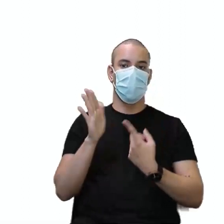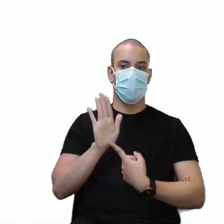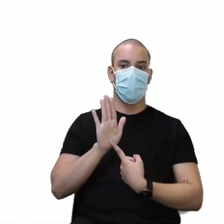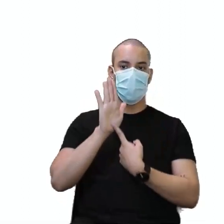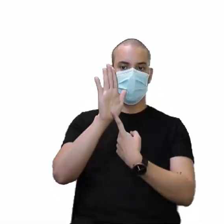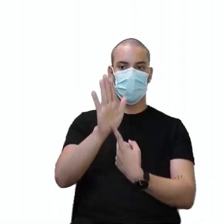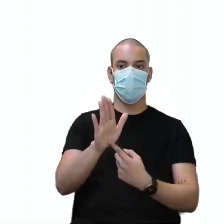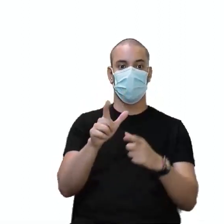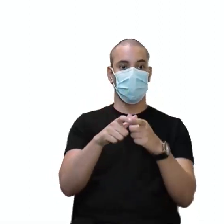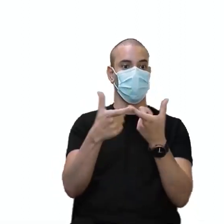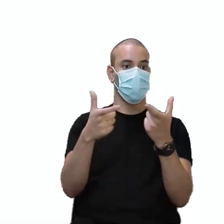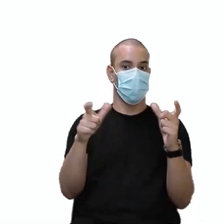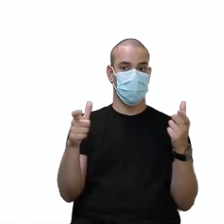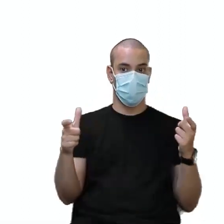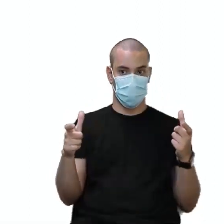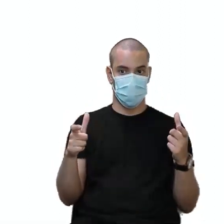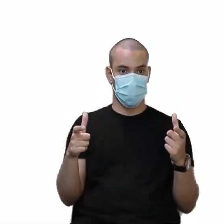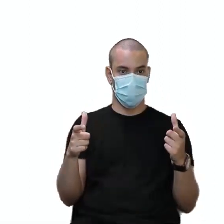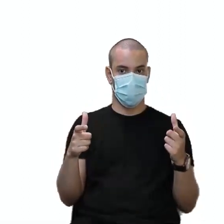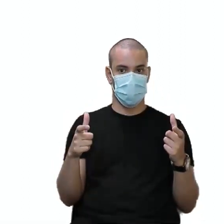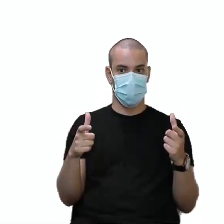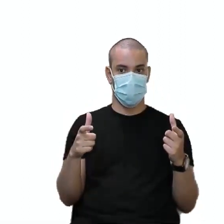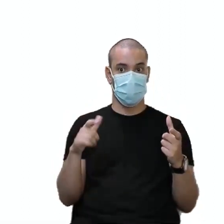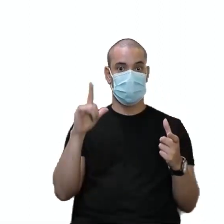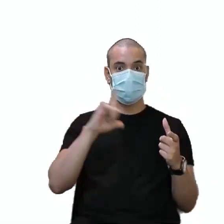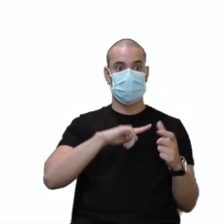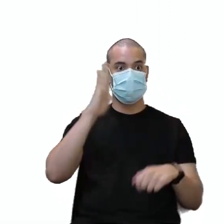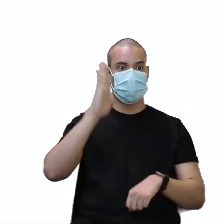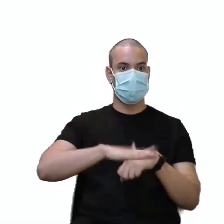apresentará maior